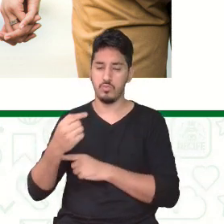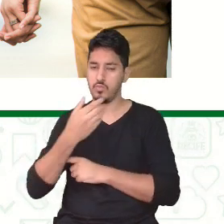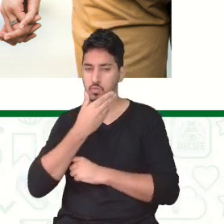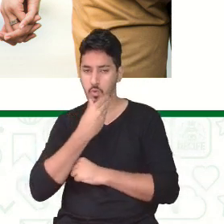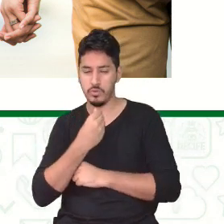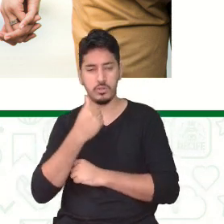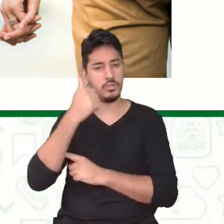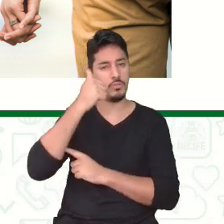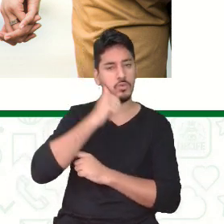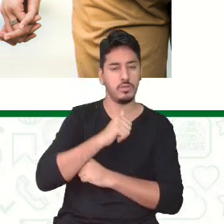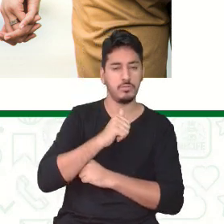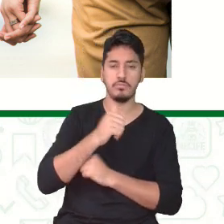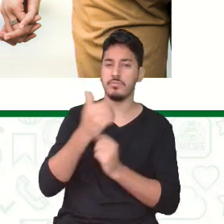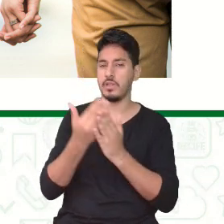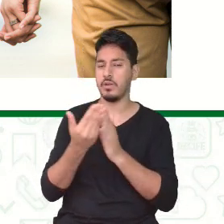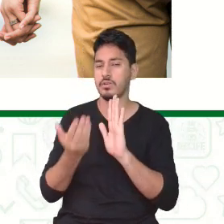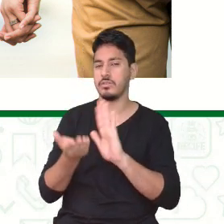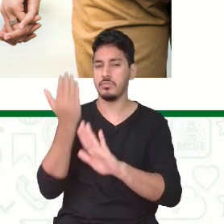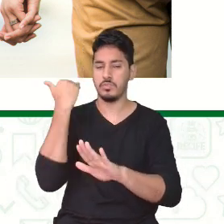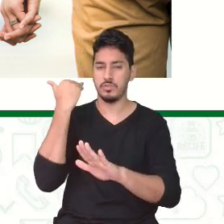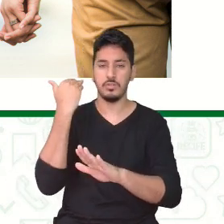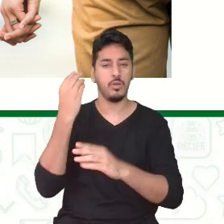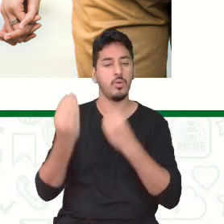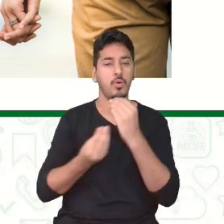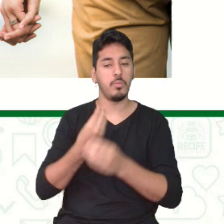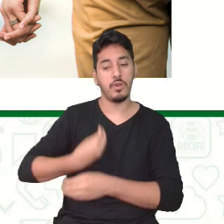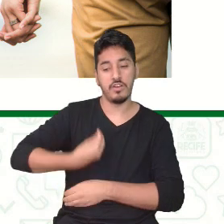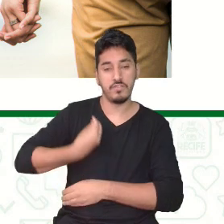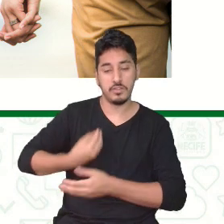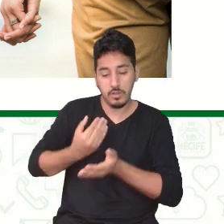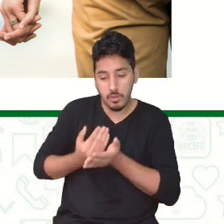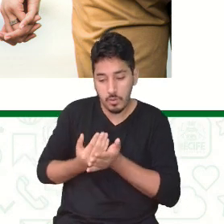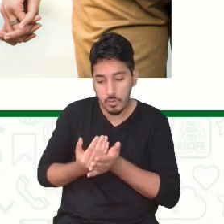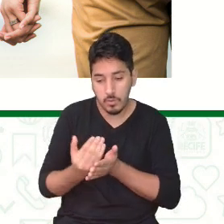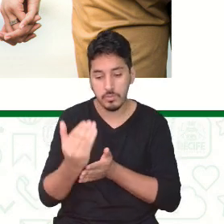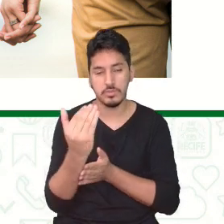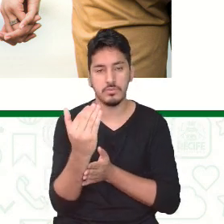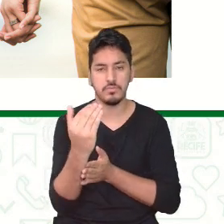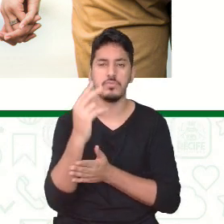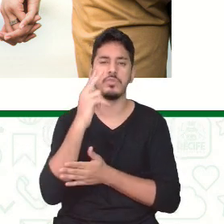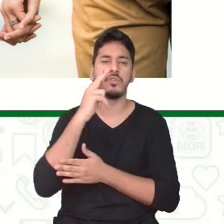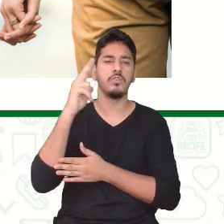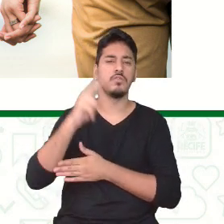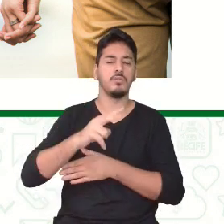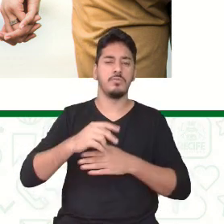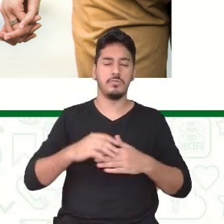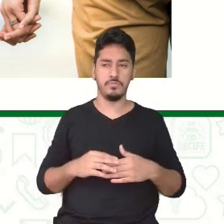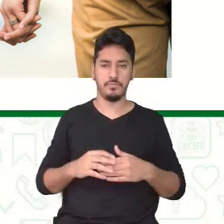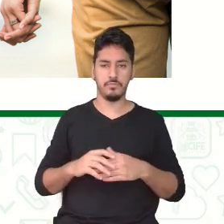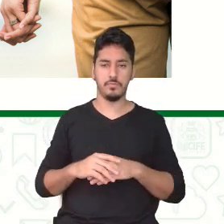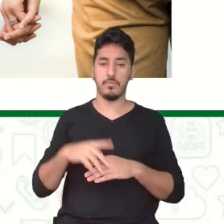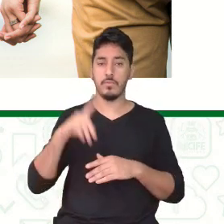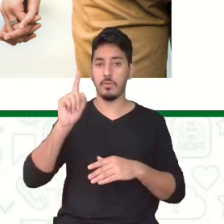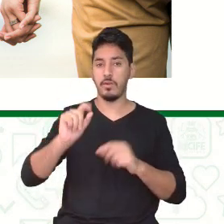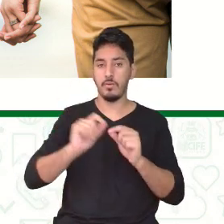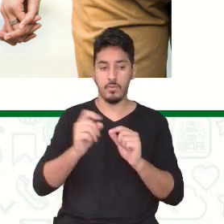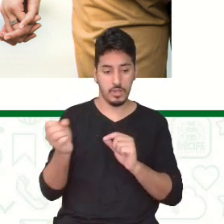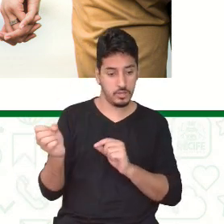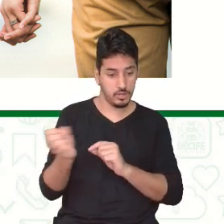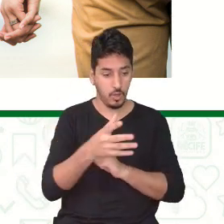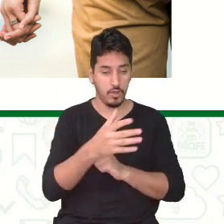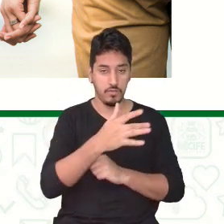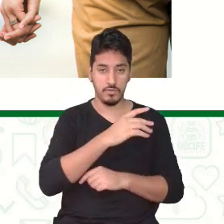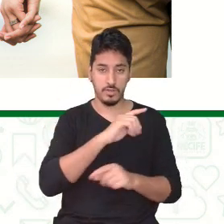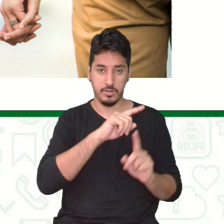Na nossa aula da semana passada, a gente viu como a vida começa. E vimos que, para se fazer uma outra